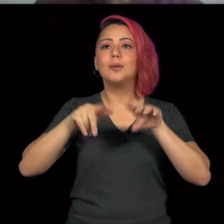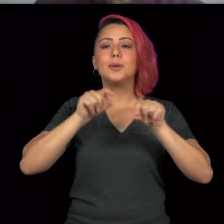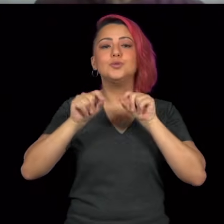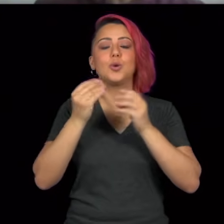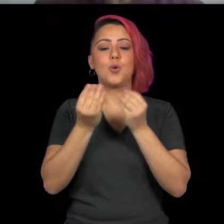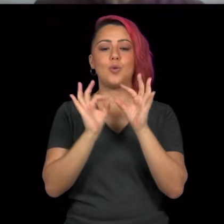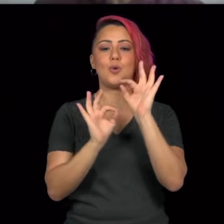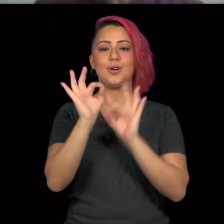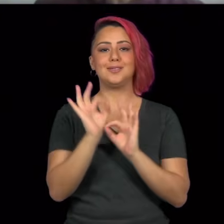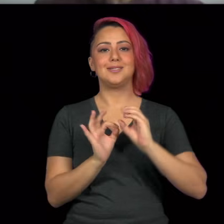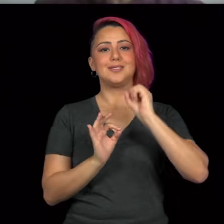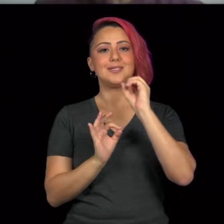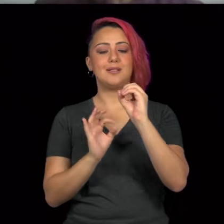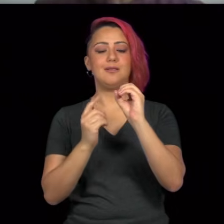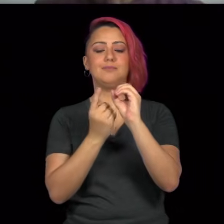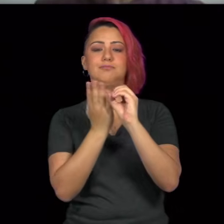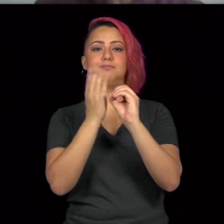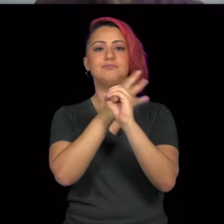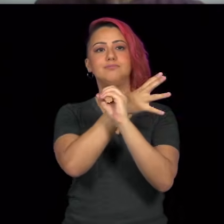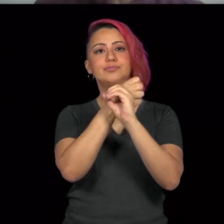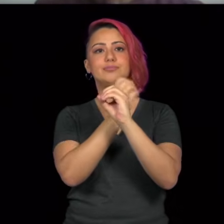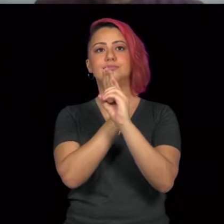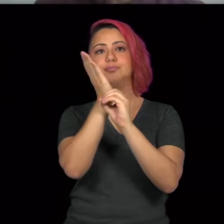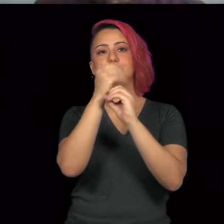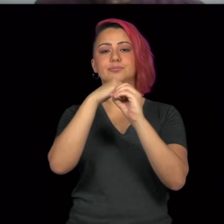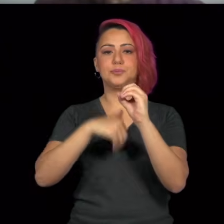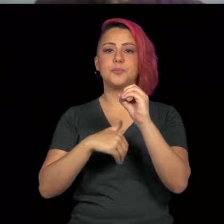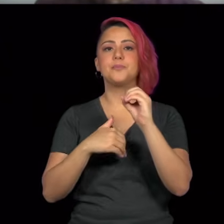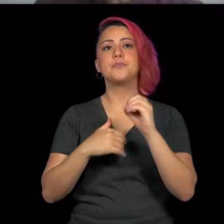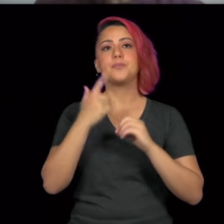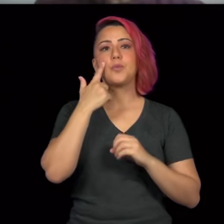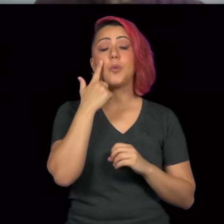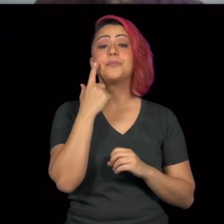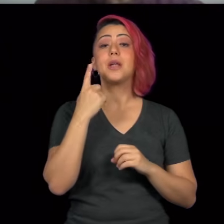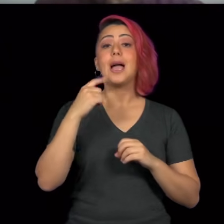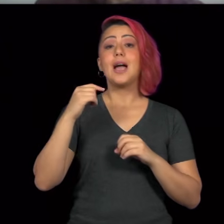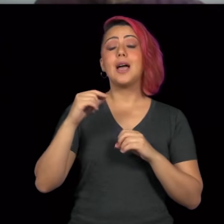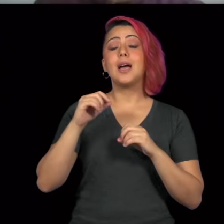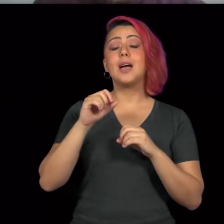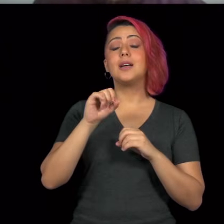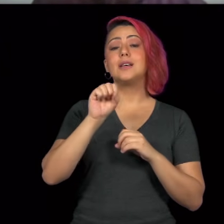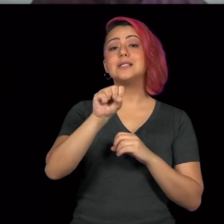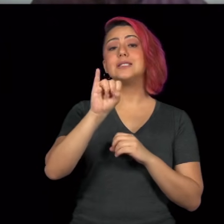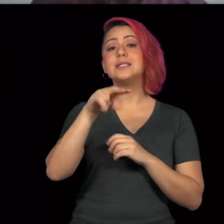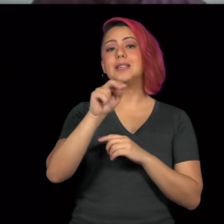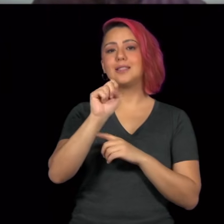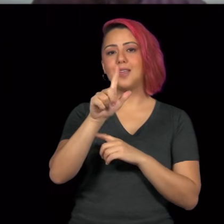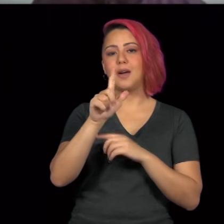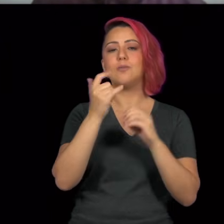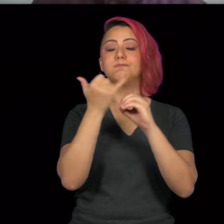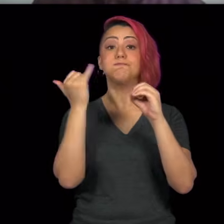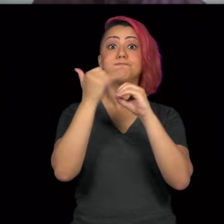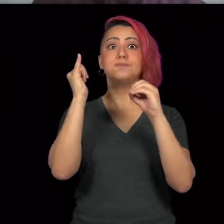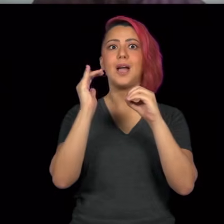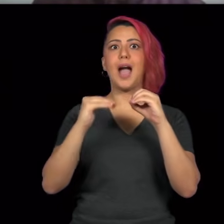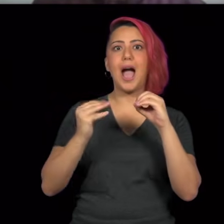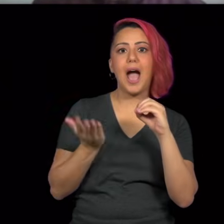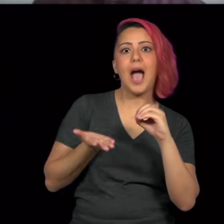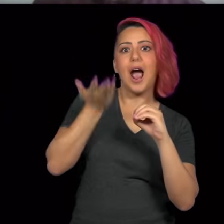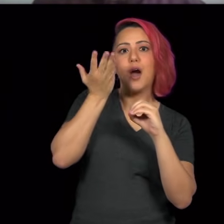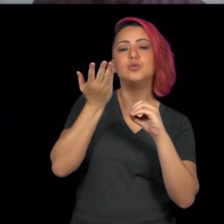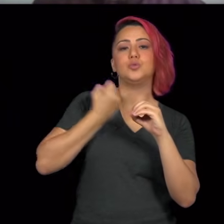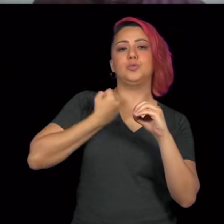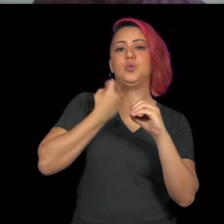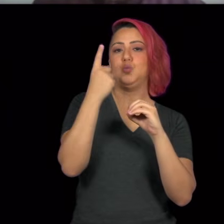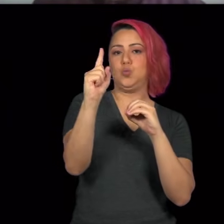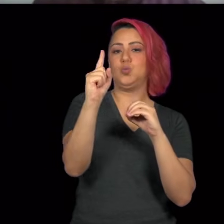representando um binário. Então, nós vamos usar 1 para o sinal alto e 0 para o sinal baixo. Então, dessa forma, nós teríamos aqui